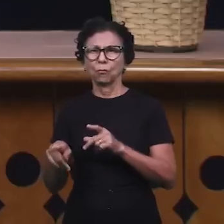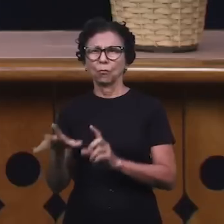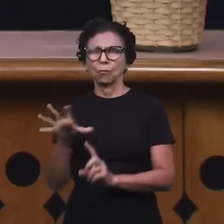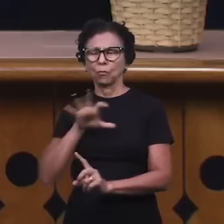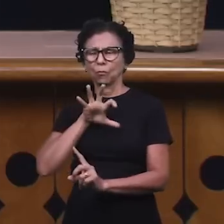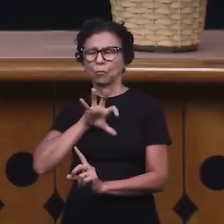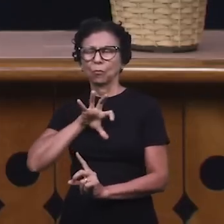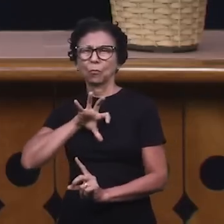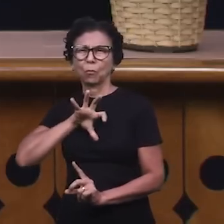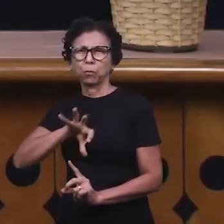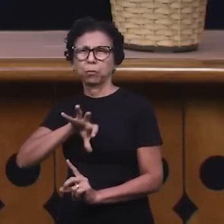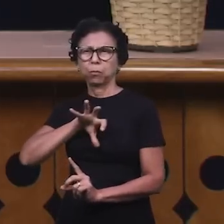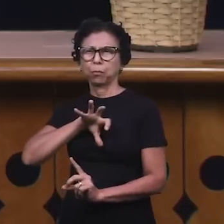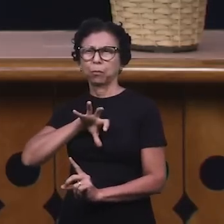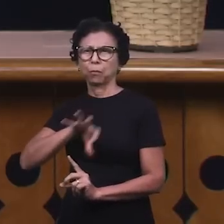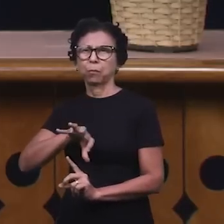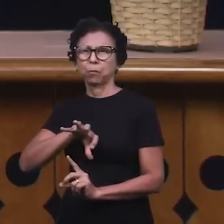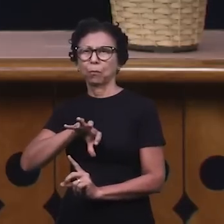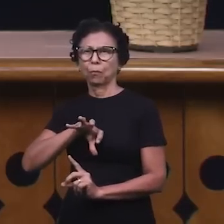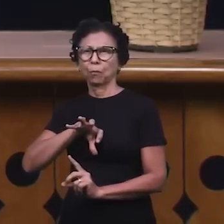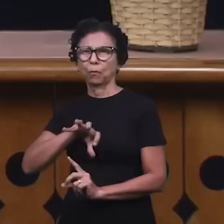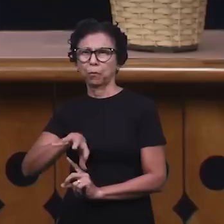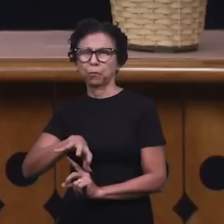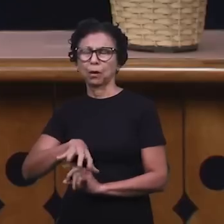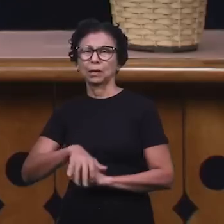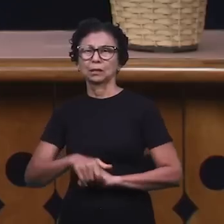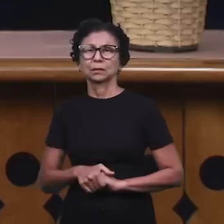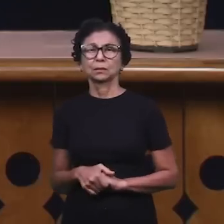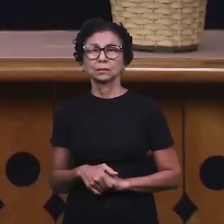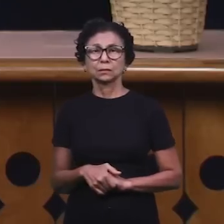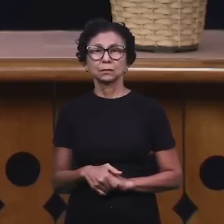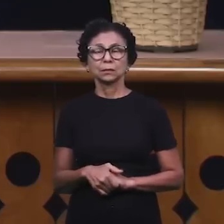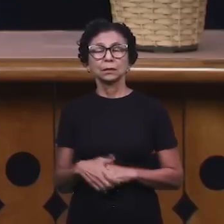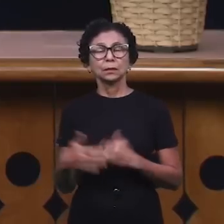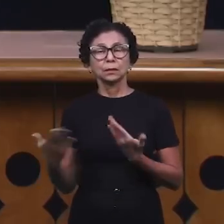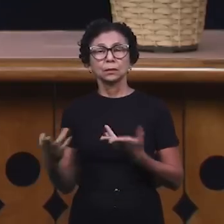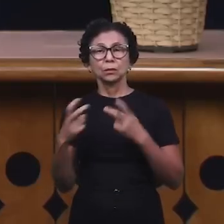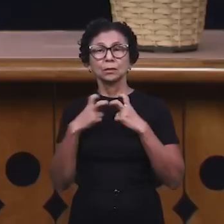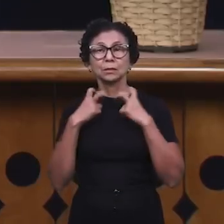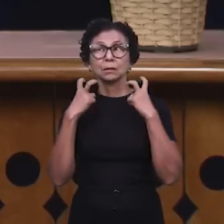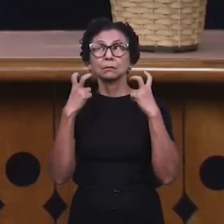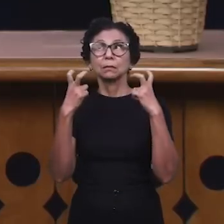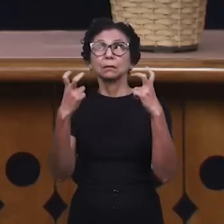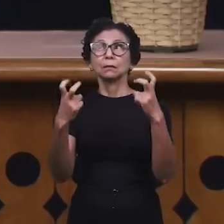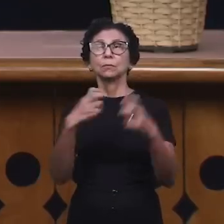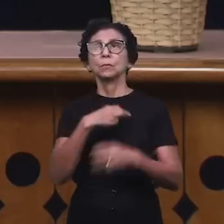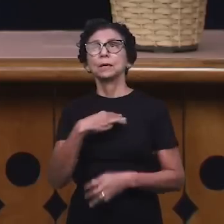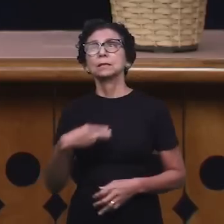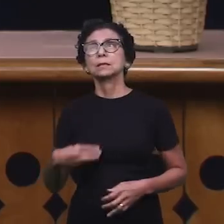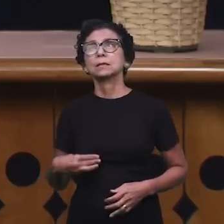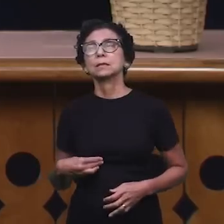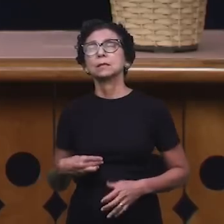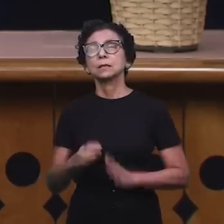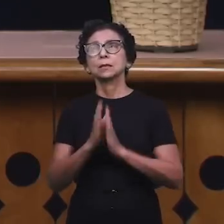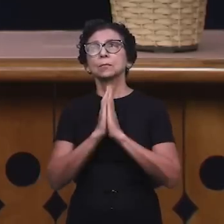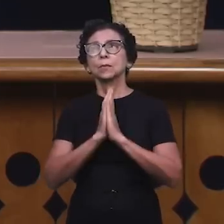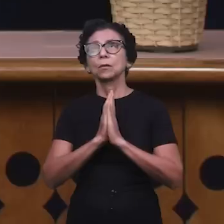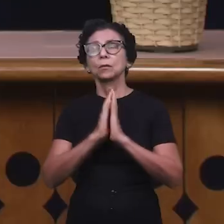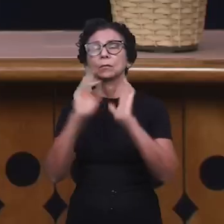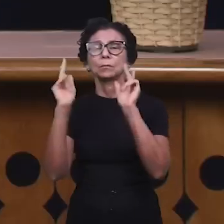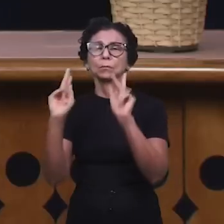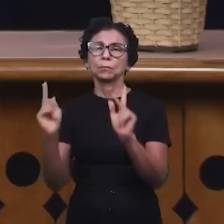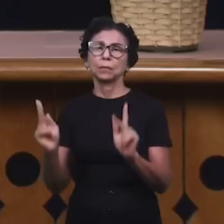as guerras que estão acontecendo. Eles clamam pela chegada do Messias que vem trazer a paz ao povo de